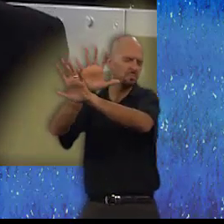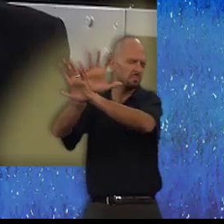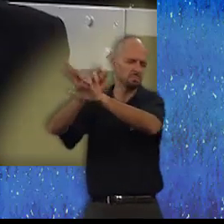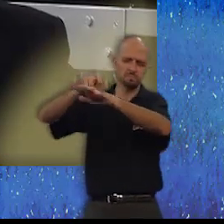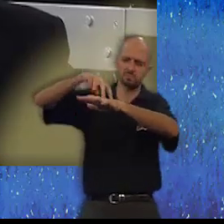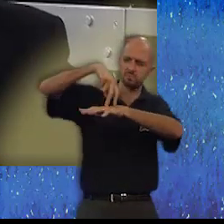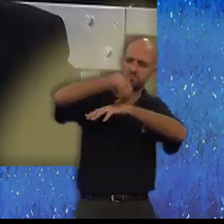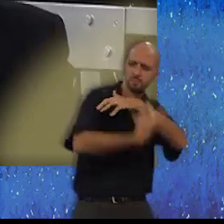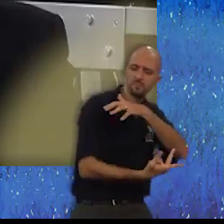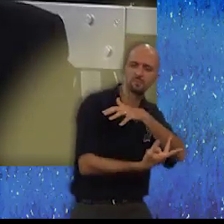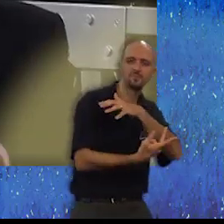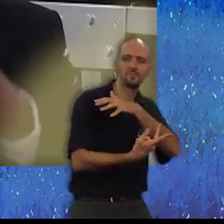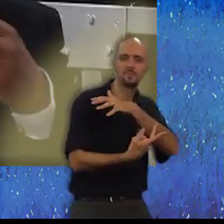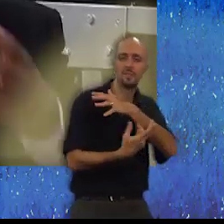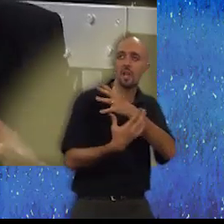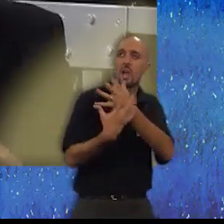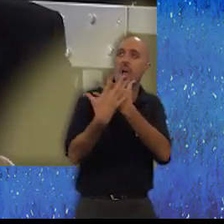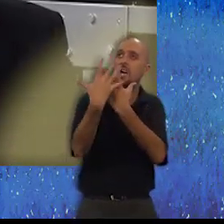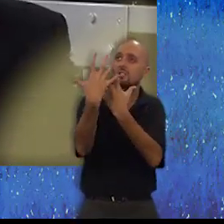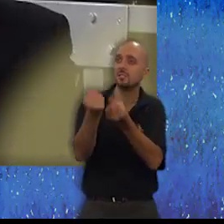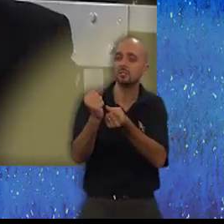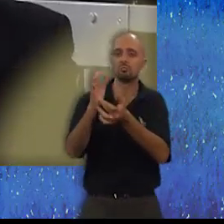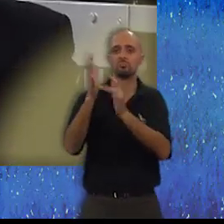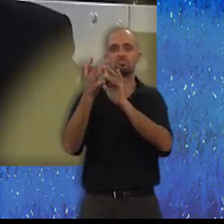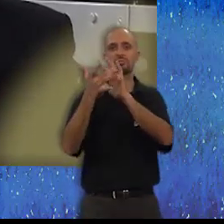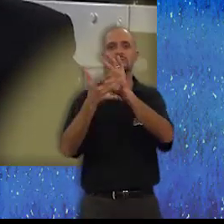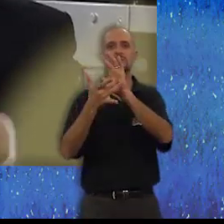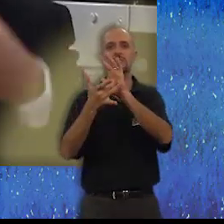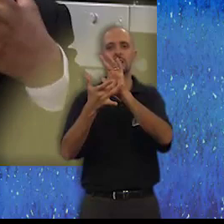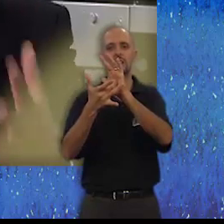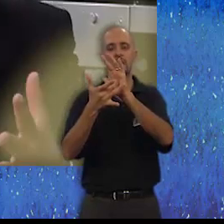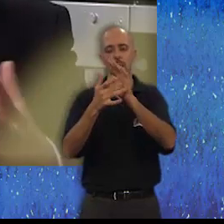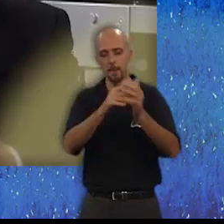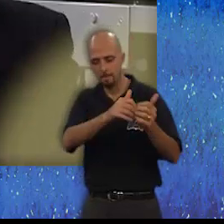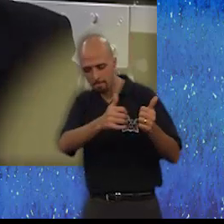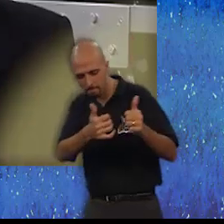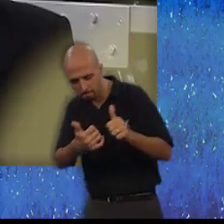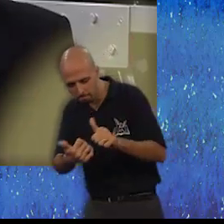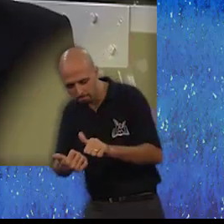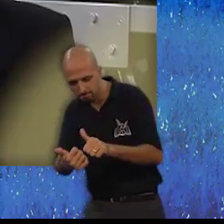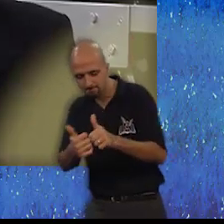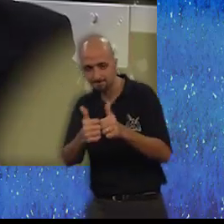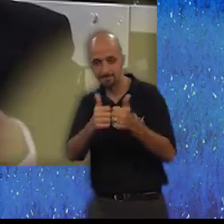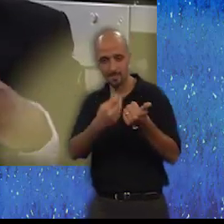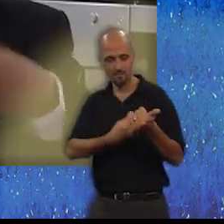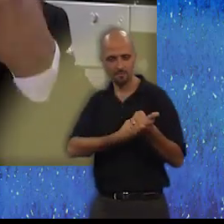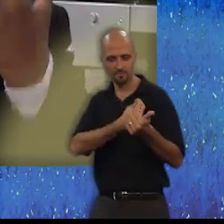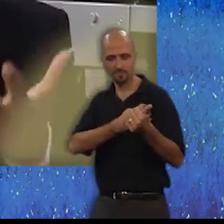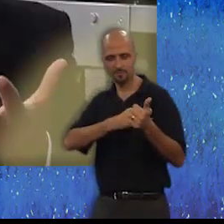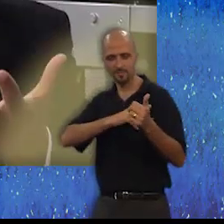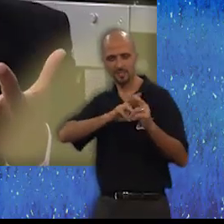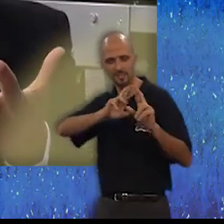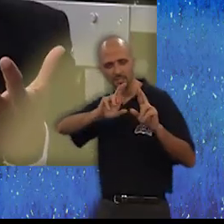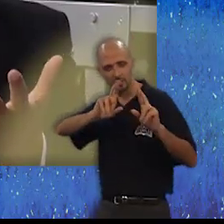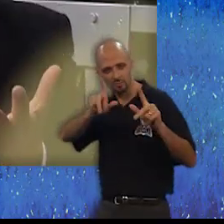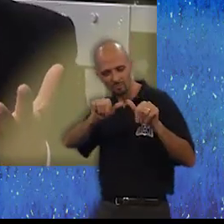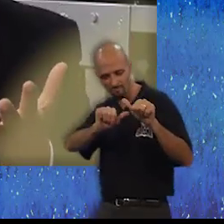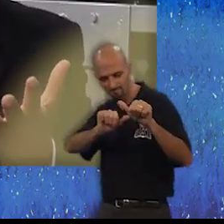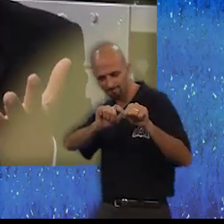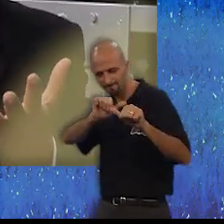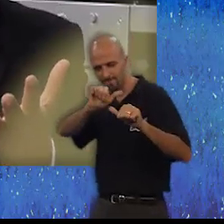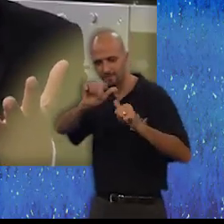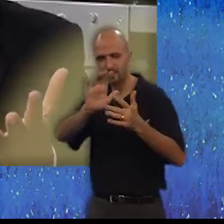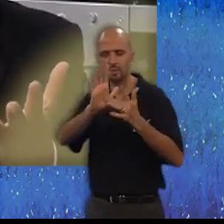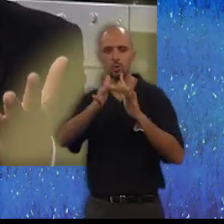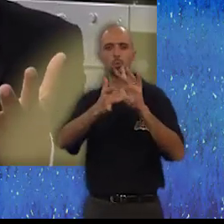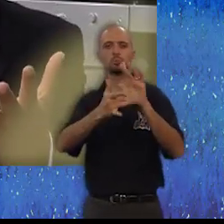chão, ele aceitou Jesus, ele aceitou o batismo, ele nasceu de novo, Jesus